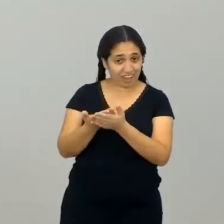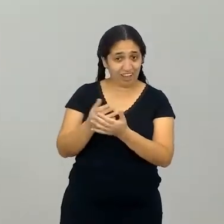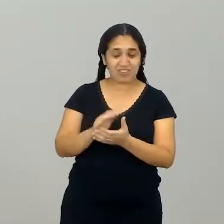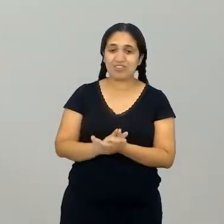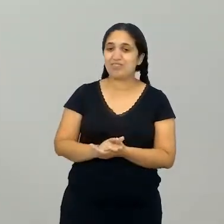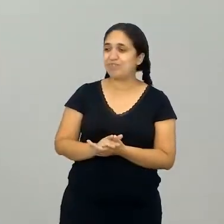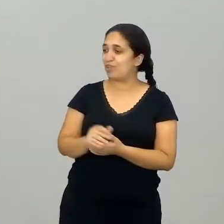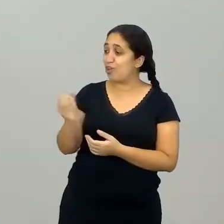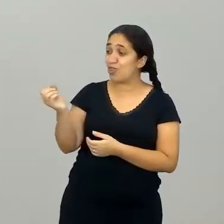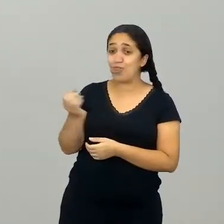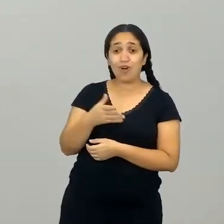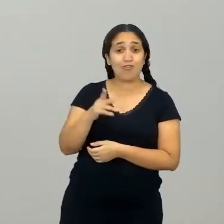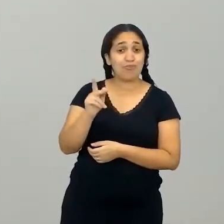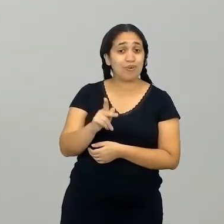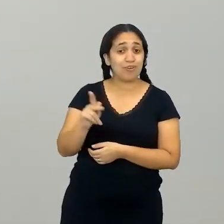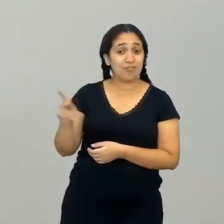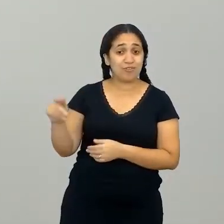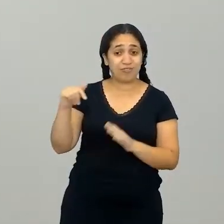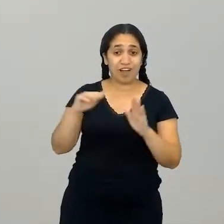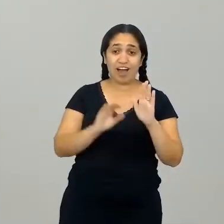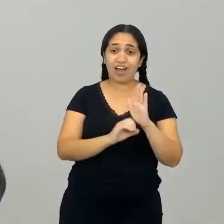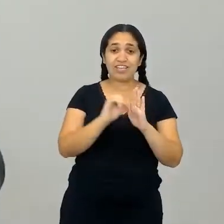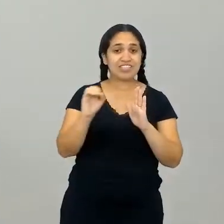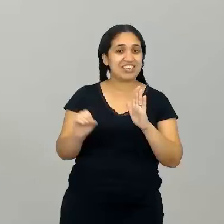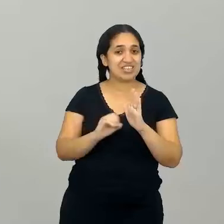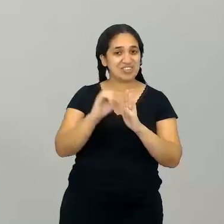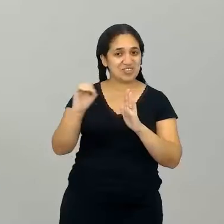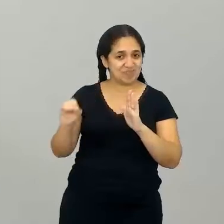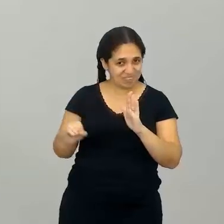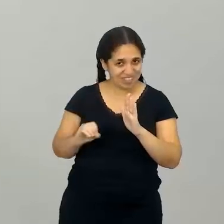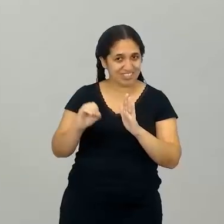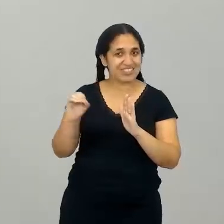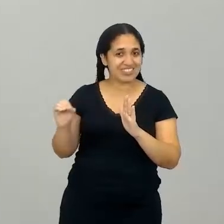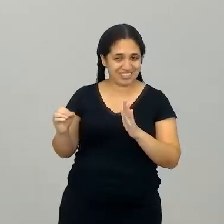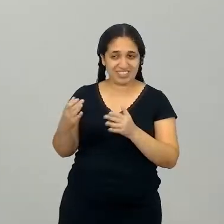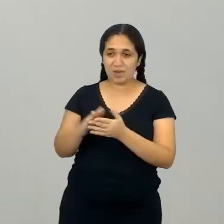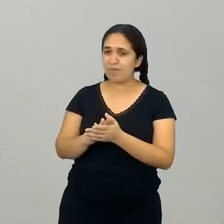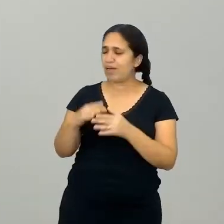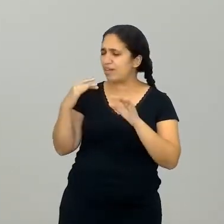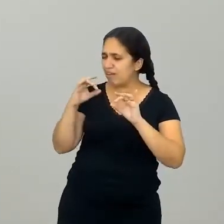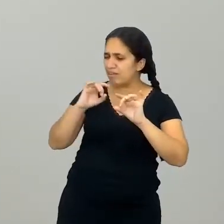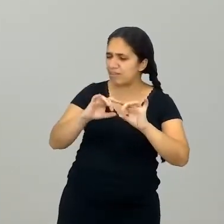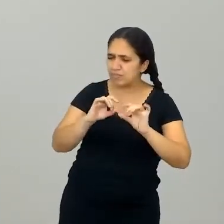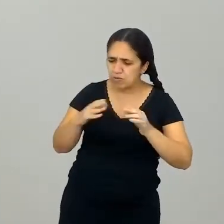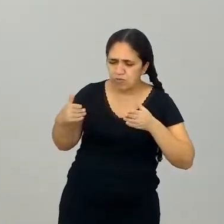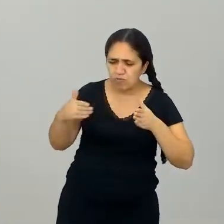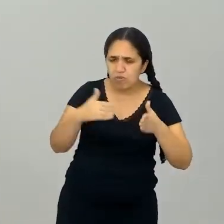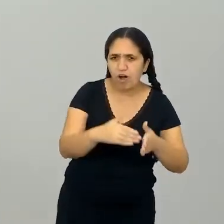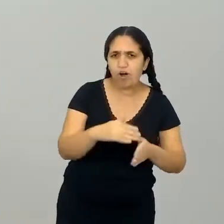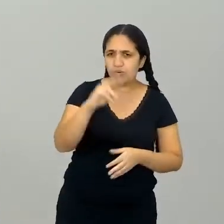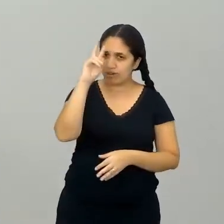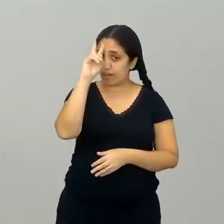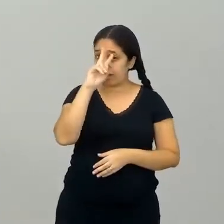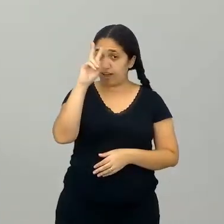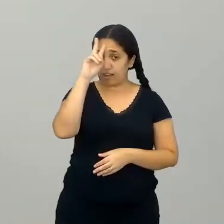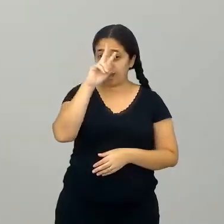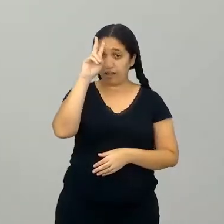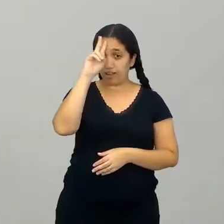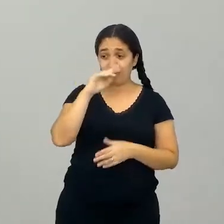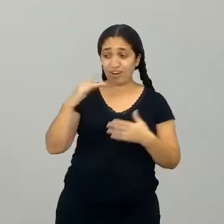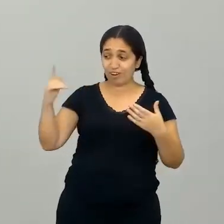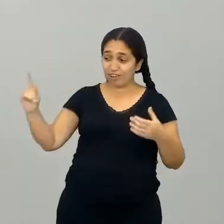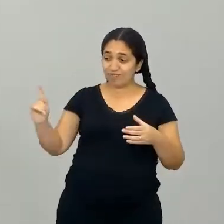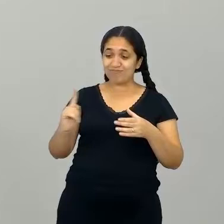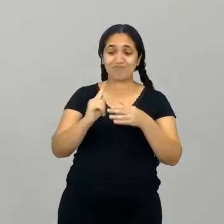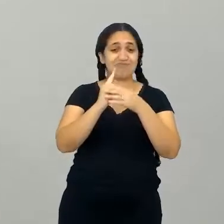do novo professor do Centro de Mídias, também especialista em História, que vem se juntar